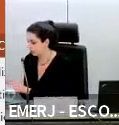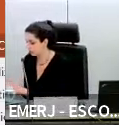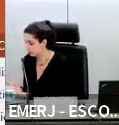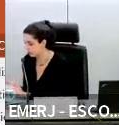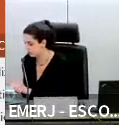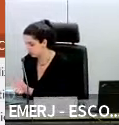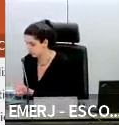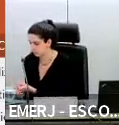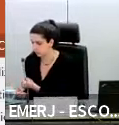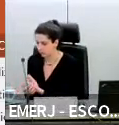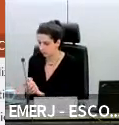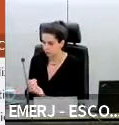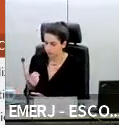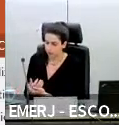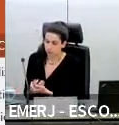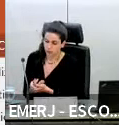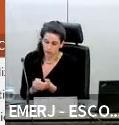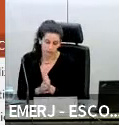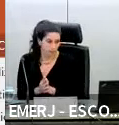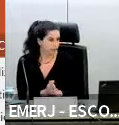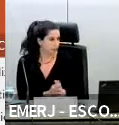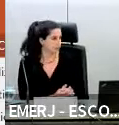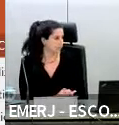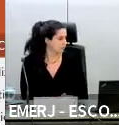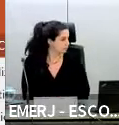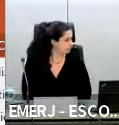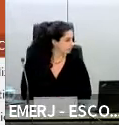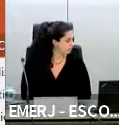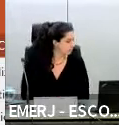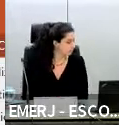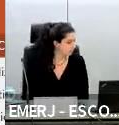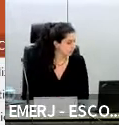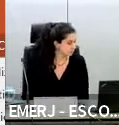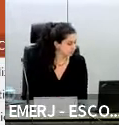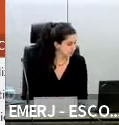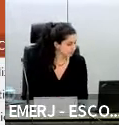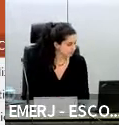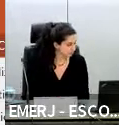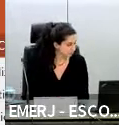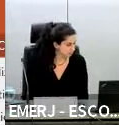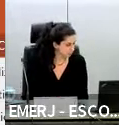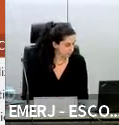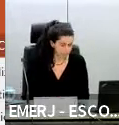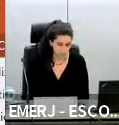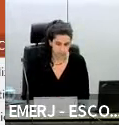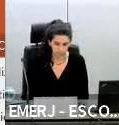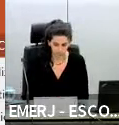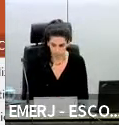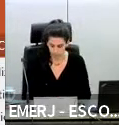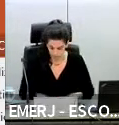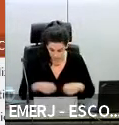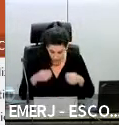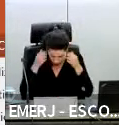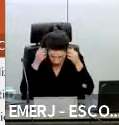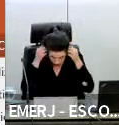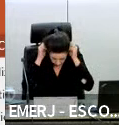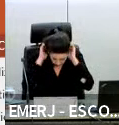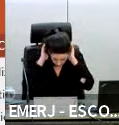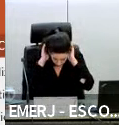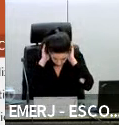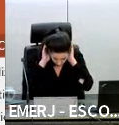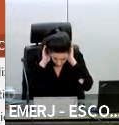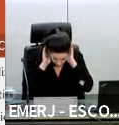das pesquisas. Também gostei muito da fala do desembargador Cury, que dirige de forma muito